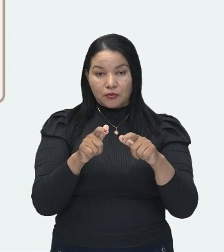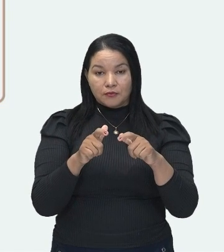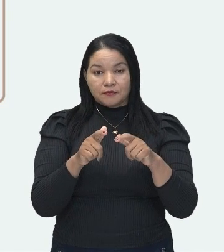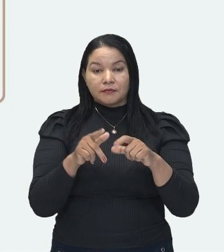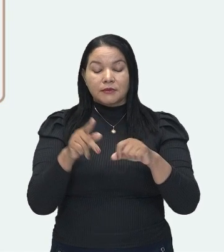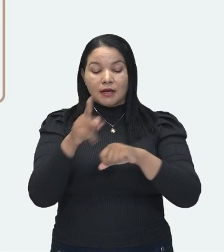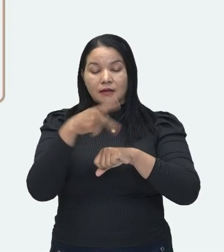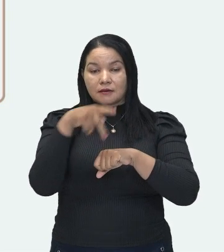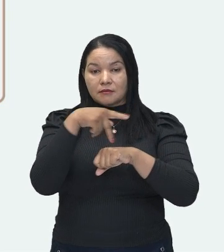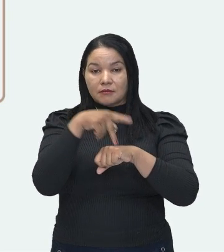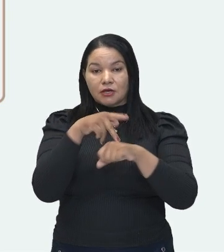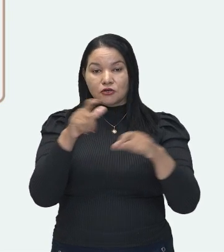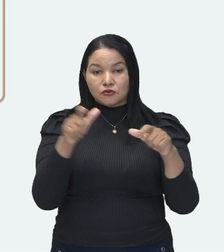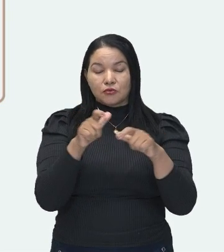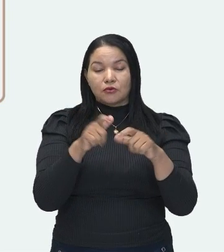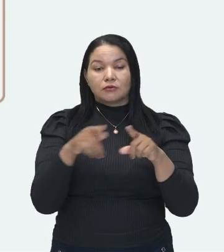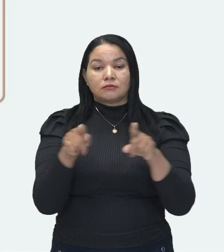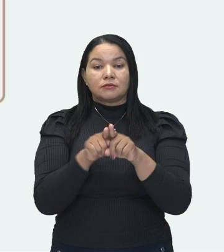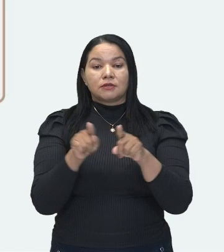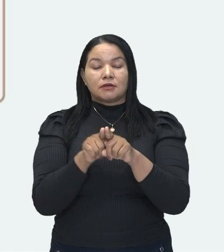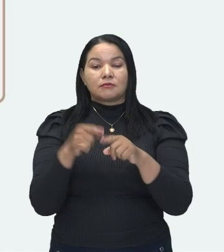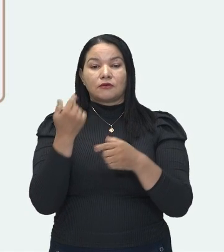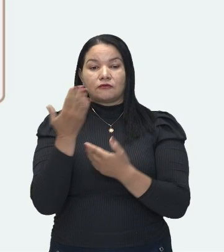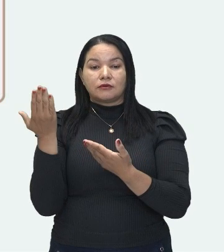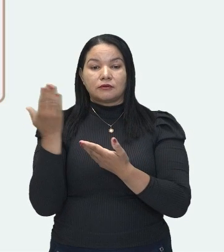né, setentrional, a África do